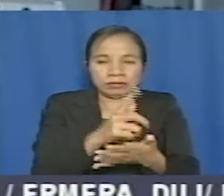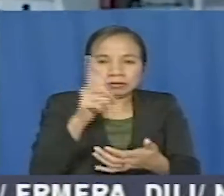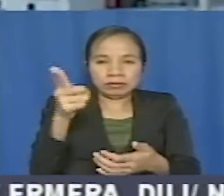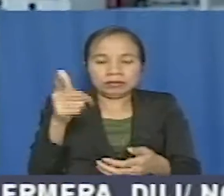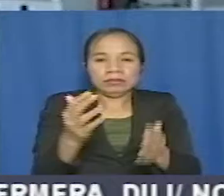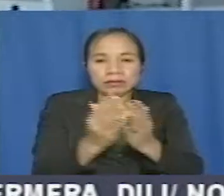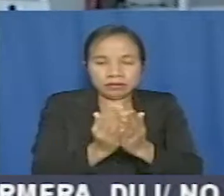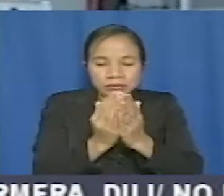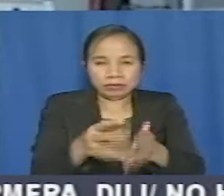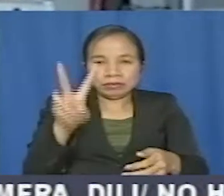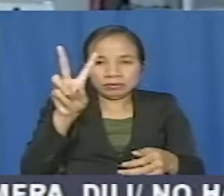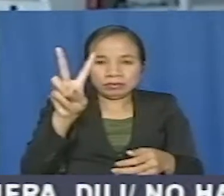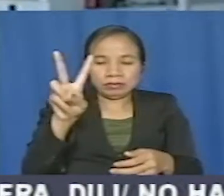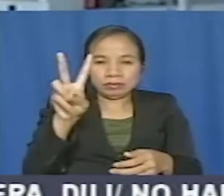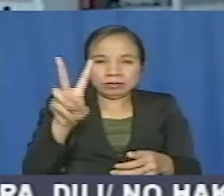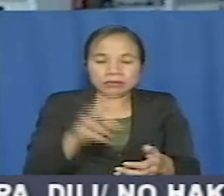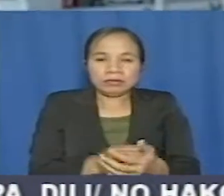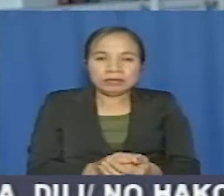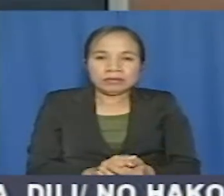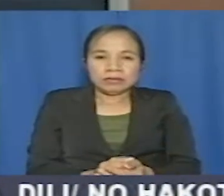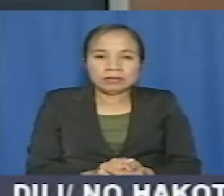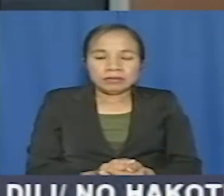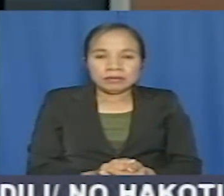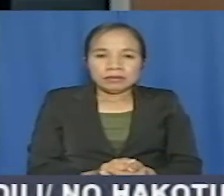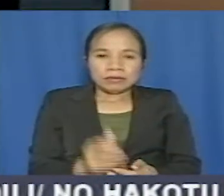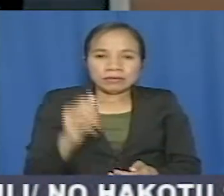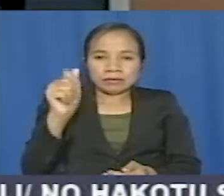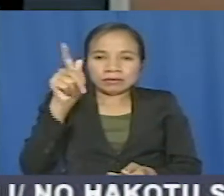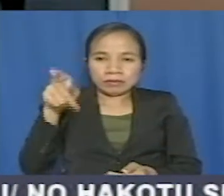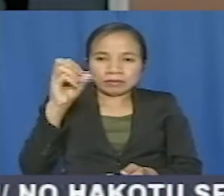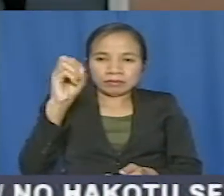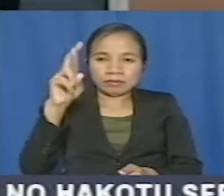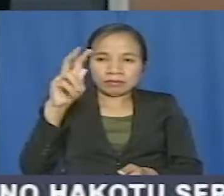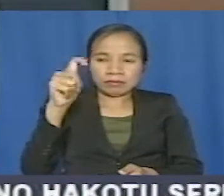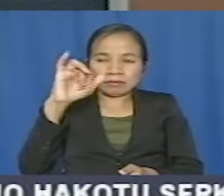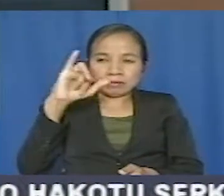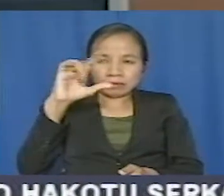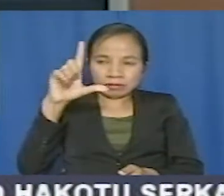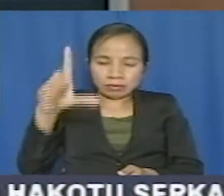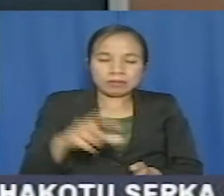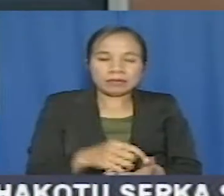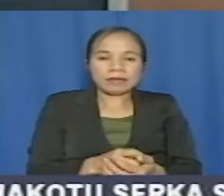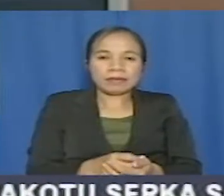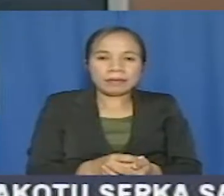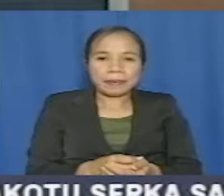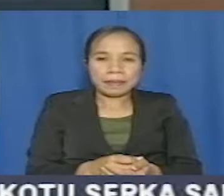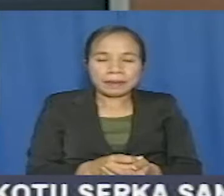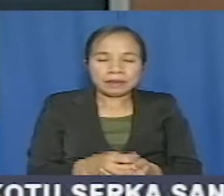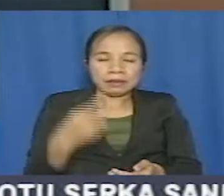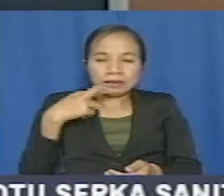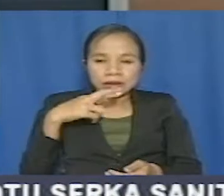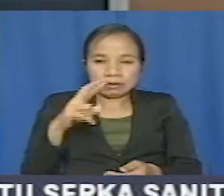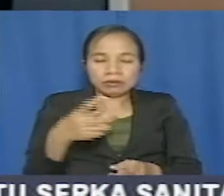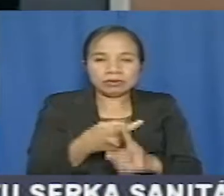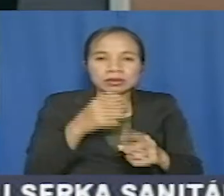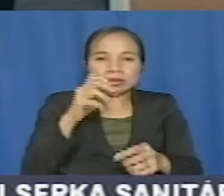Baró Transip segundo. Aportil tem a reta de espaço a ser parecer legal, parecer ruma, ou recomendação ruma